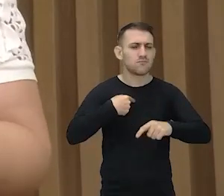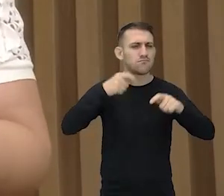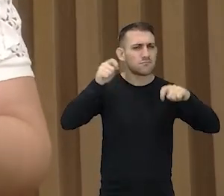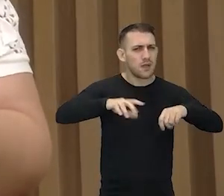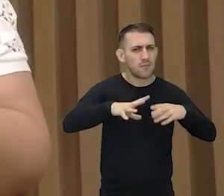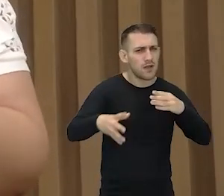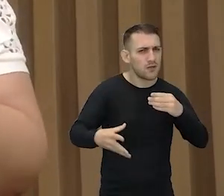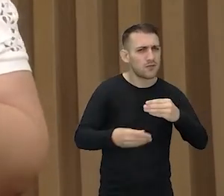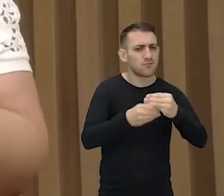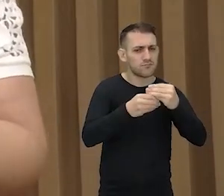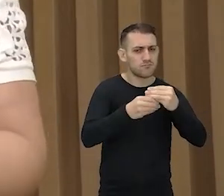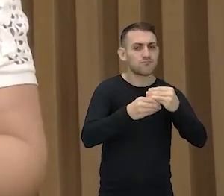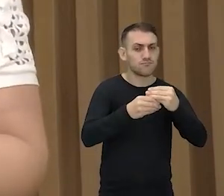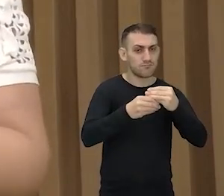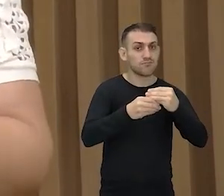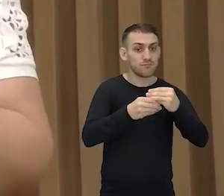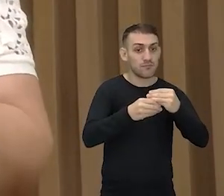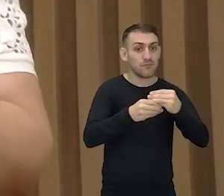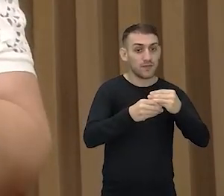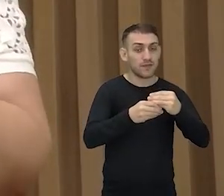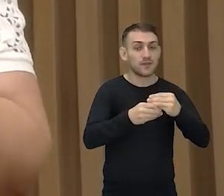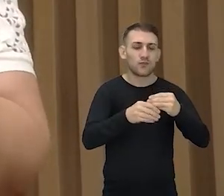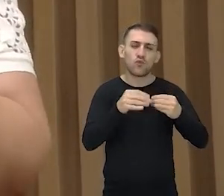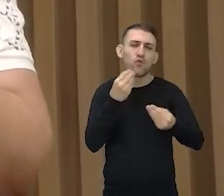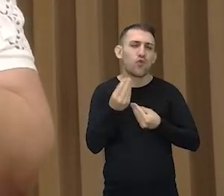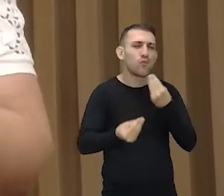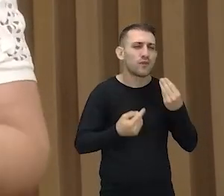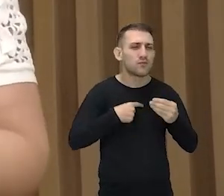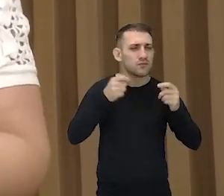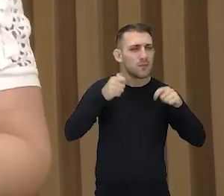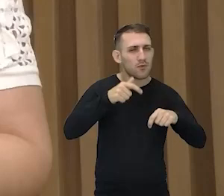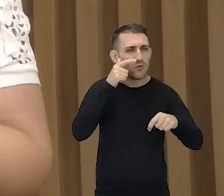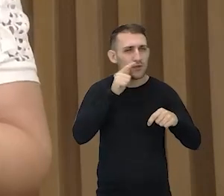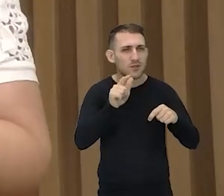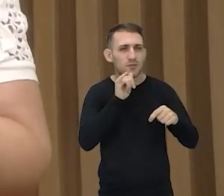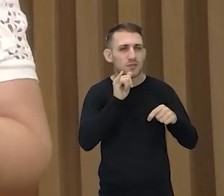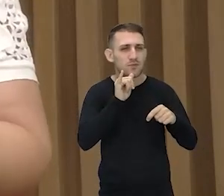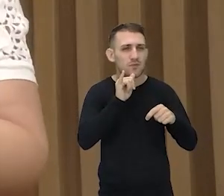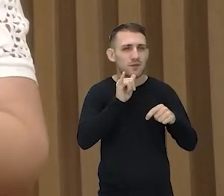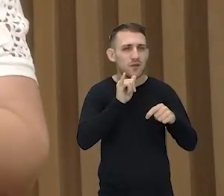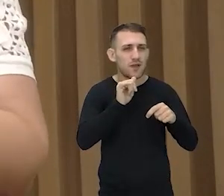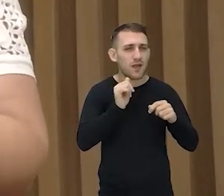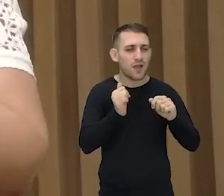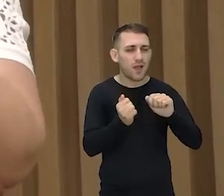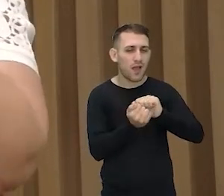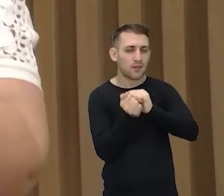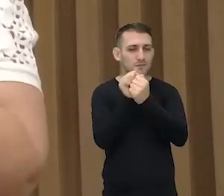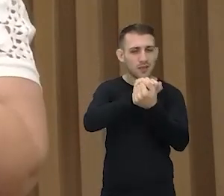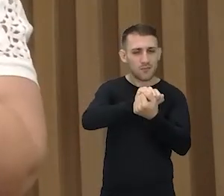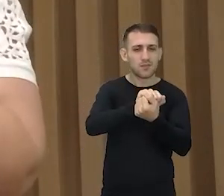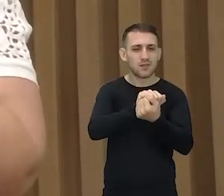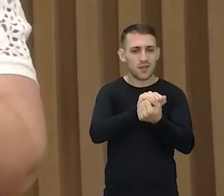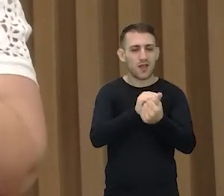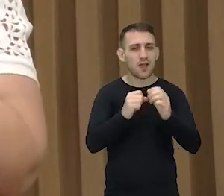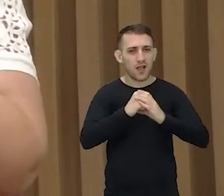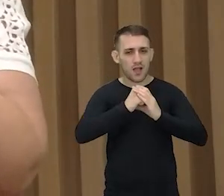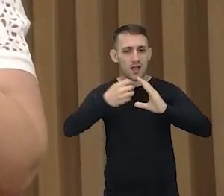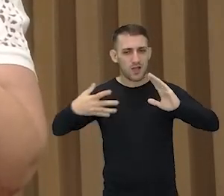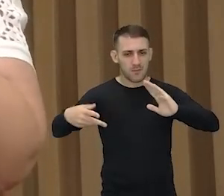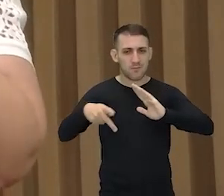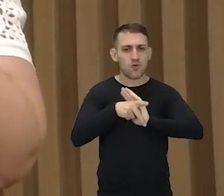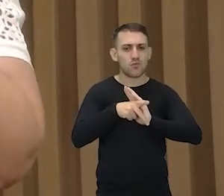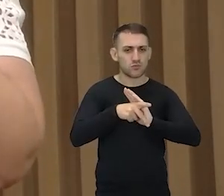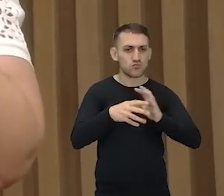acrescentar, aquilo que já me foi posto, e de que maneira eu posso adequar isso às características da minha turma.